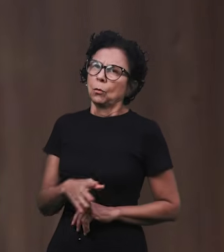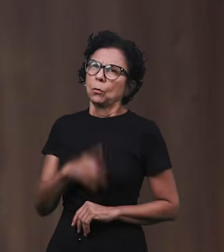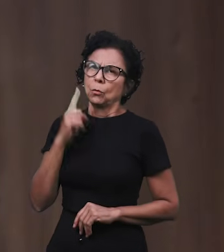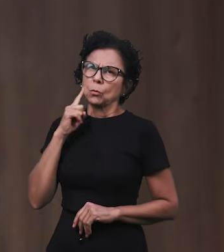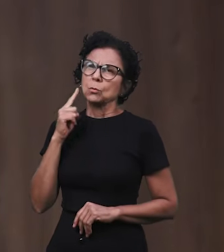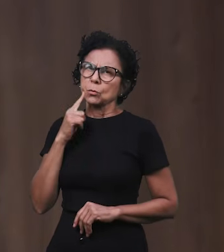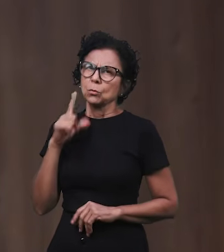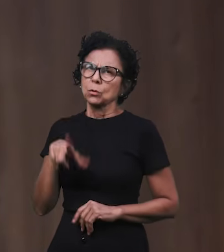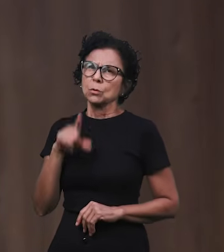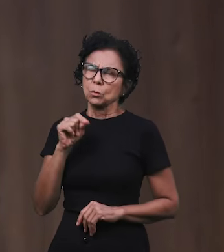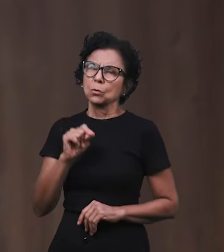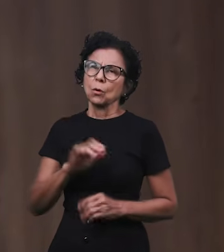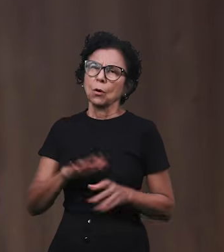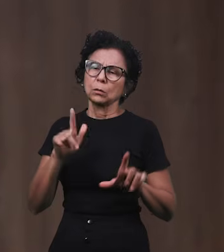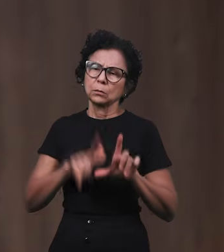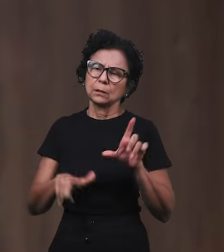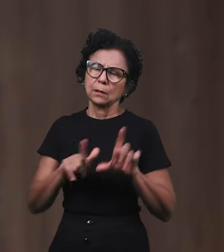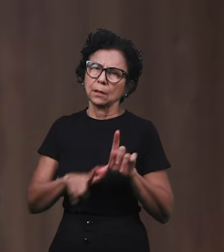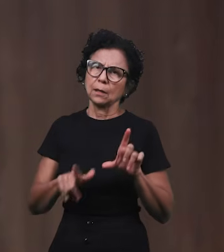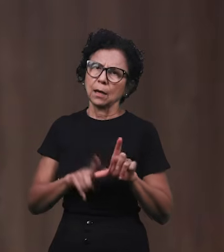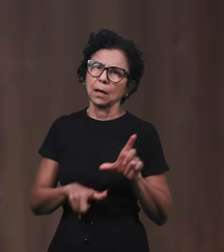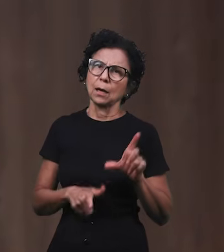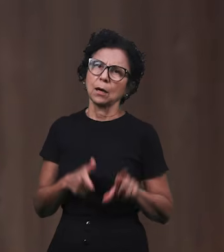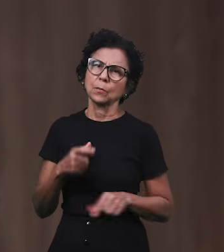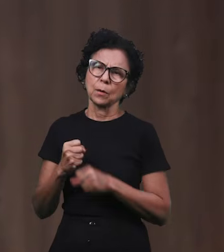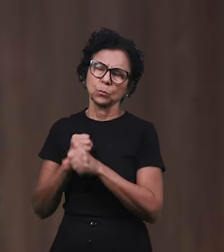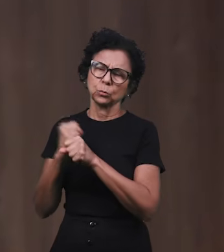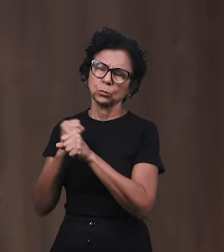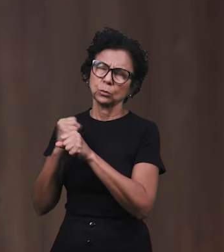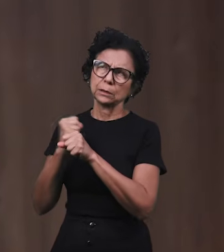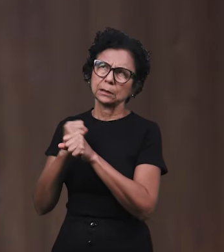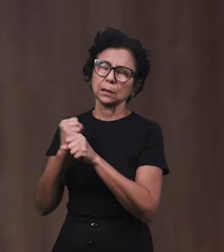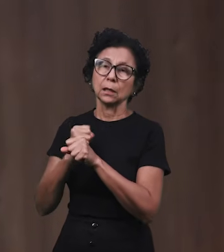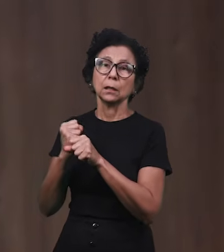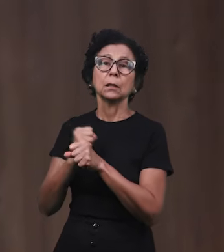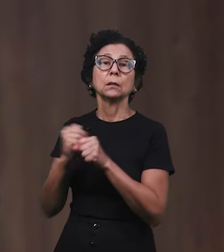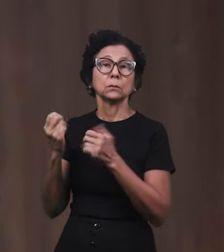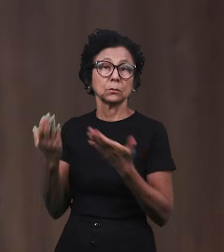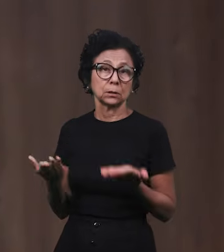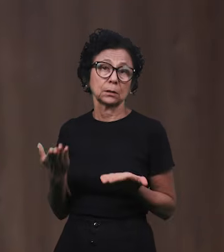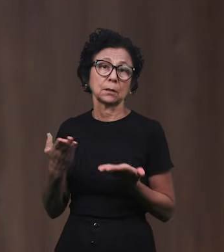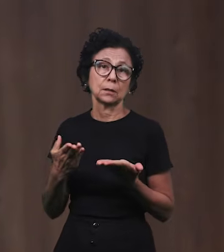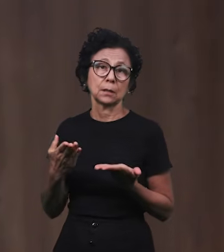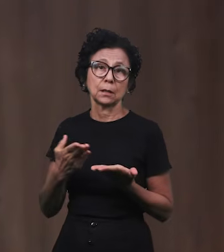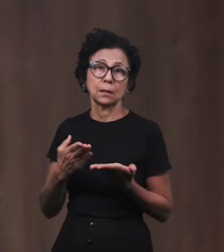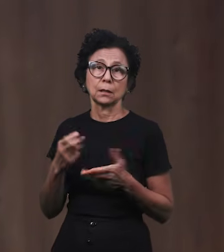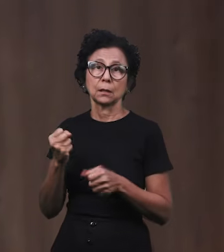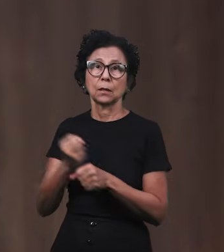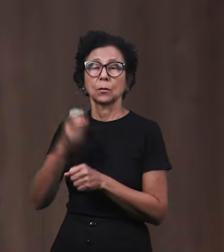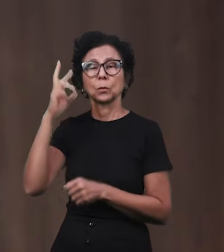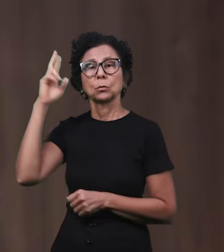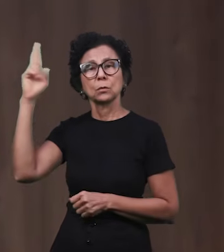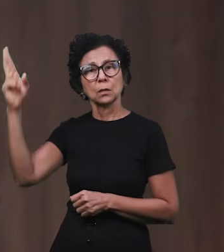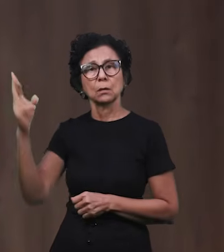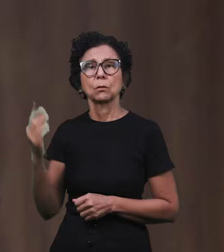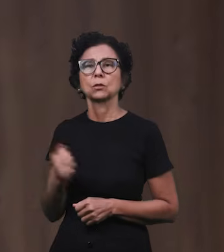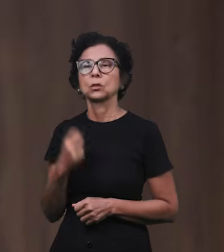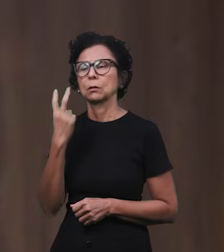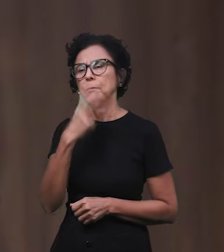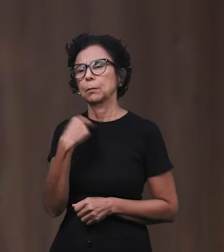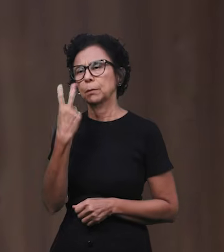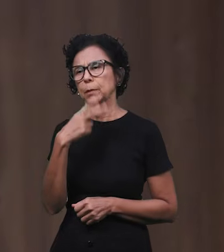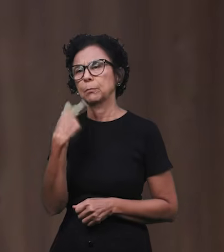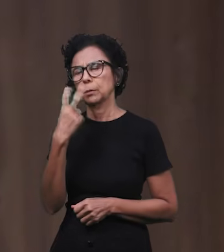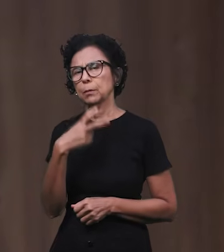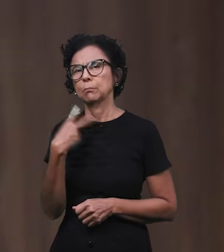faz parte da obra há muito tempo, há muitos anos, talvez é muito bem oralizado, ele quer entender melhor sobre aquilo ali, o que significa. Esses